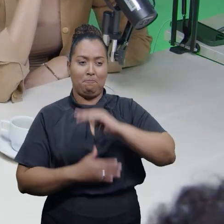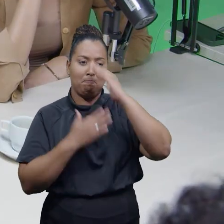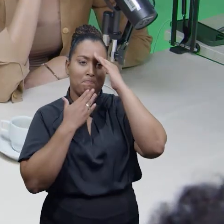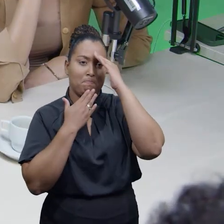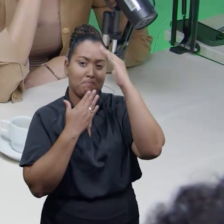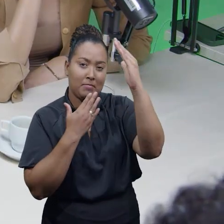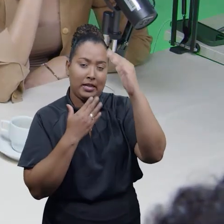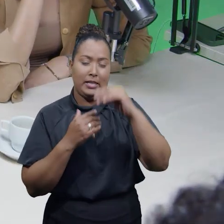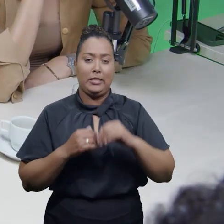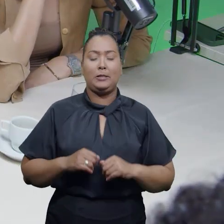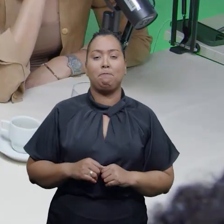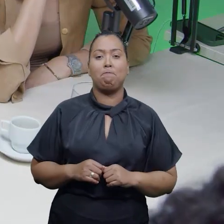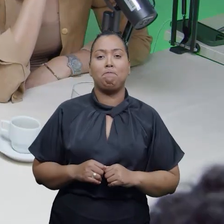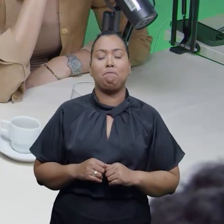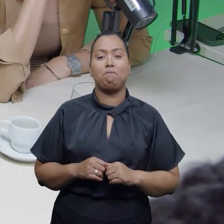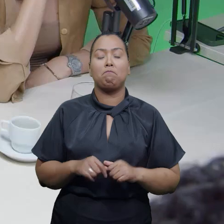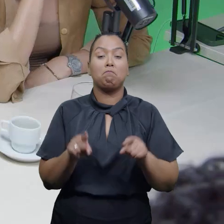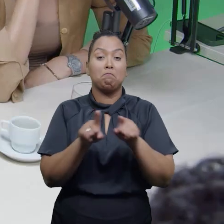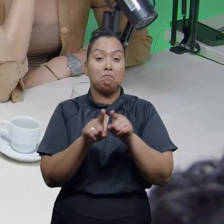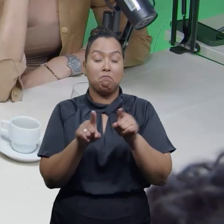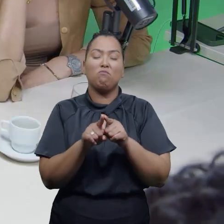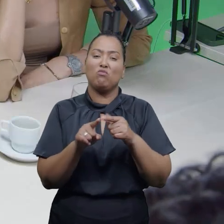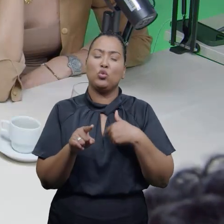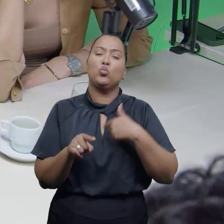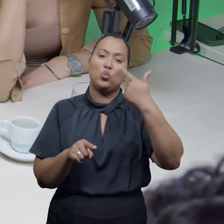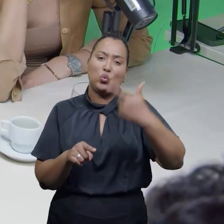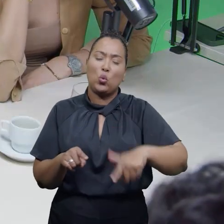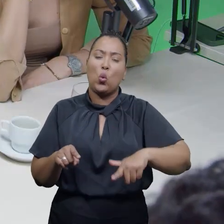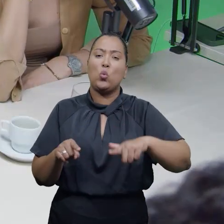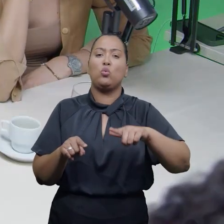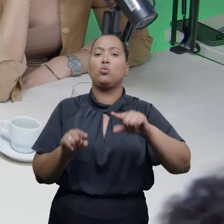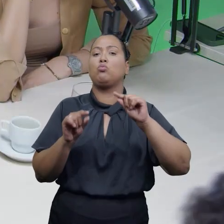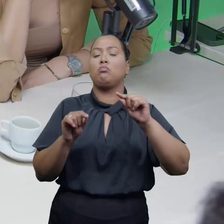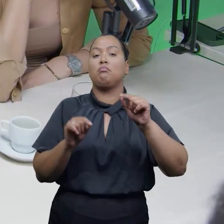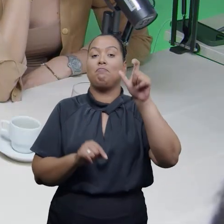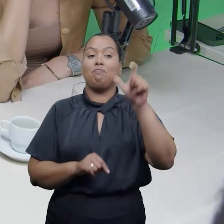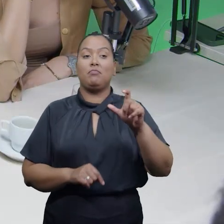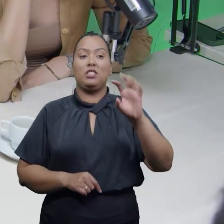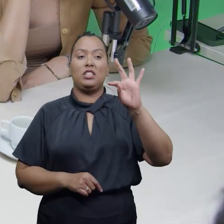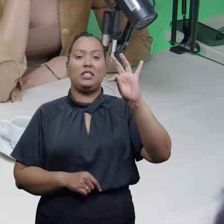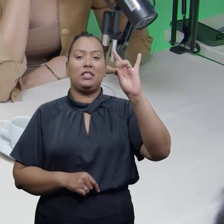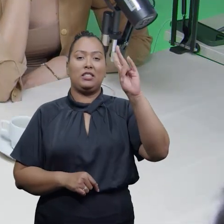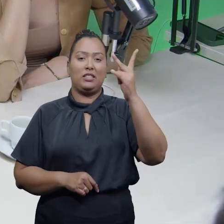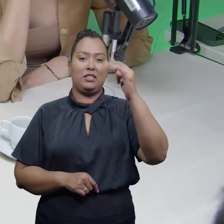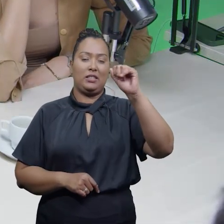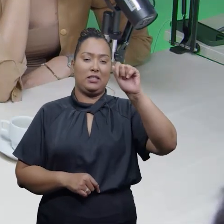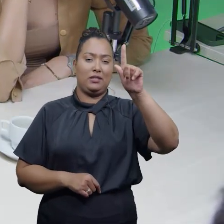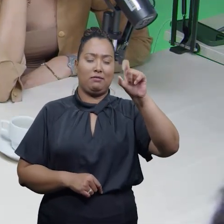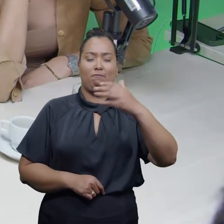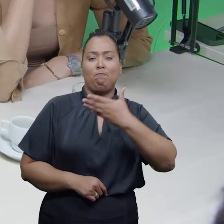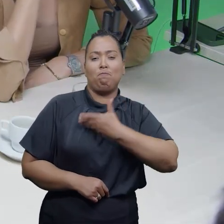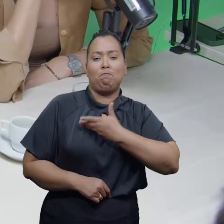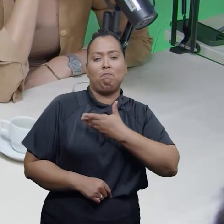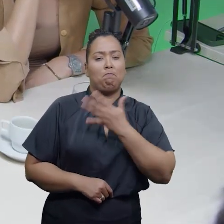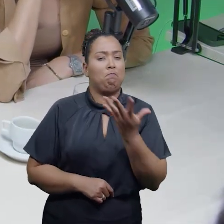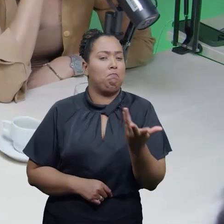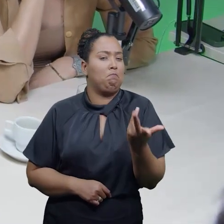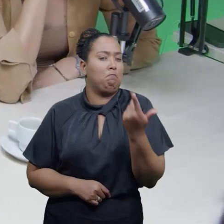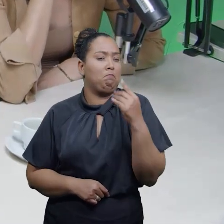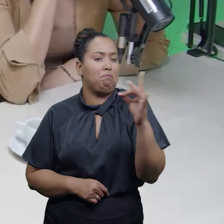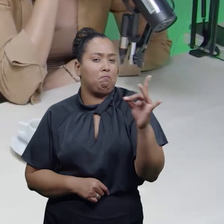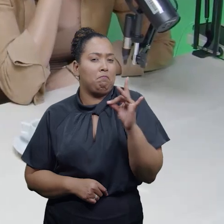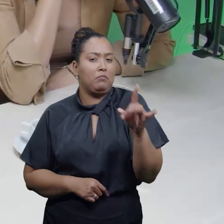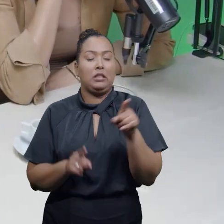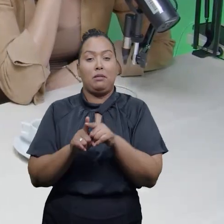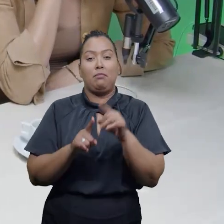à Defensoria Pública do Estado de Goiás, né? Faço questão de registrar aqui o agradecimento ao Dr. Tiago Gregório, que é um grande amigo, um